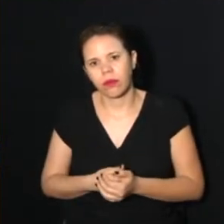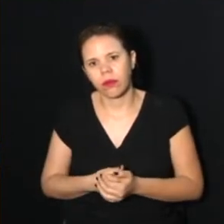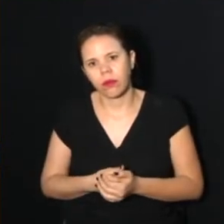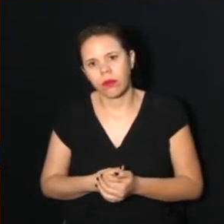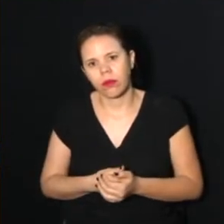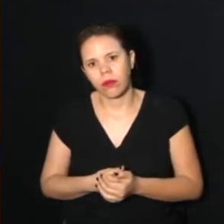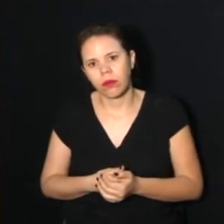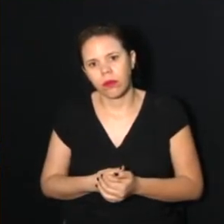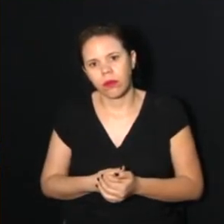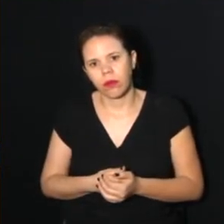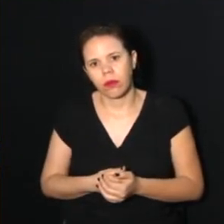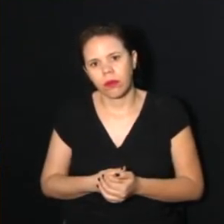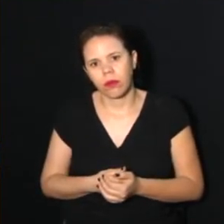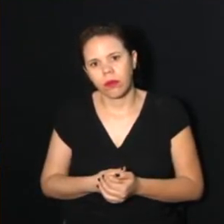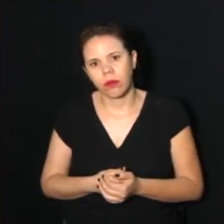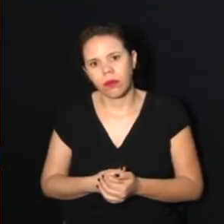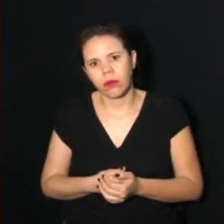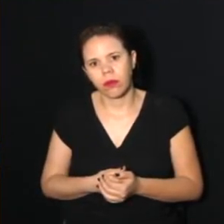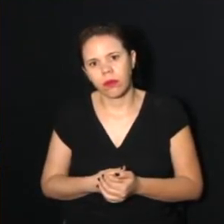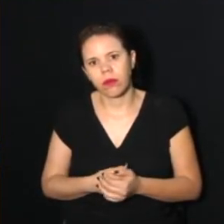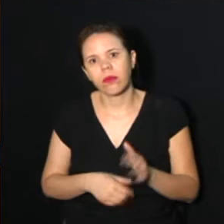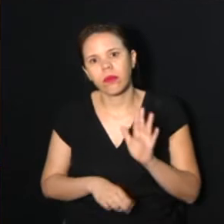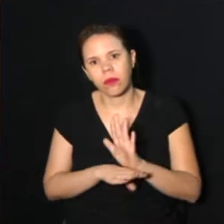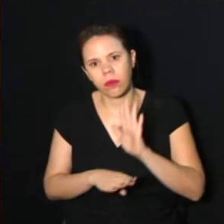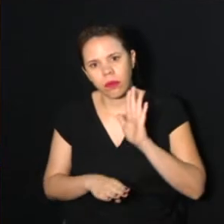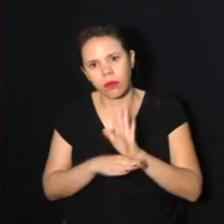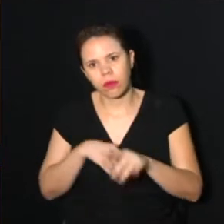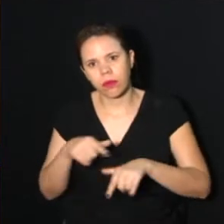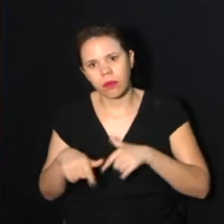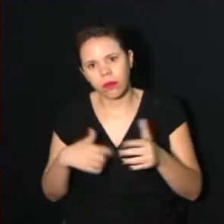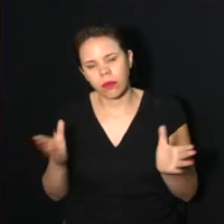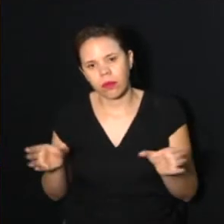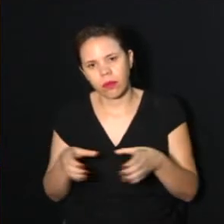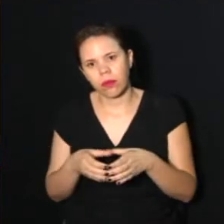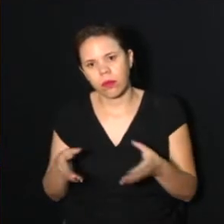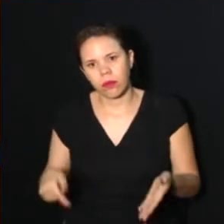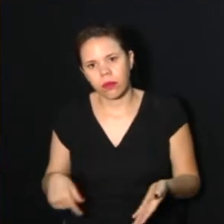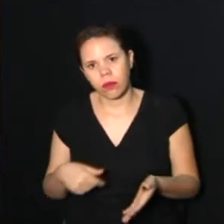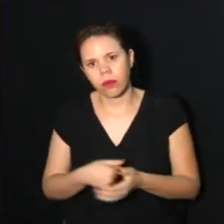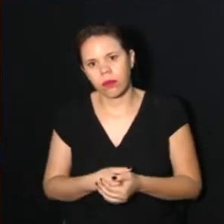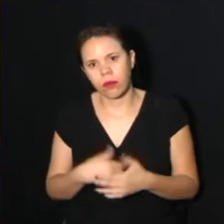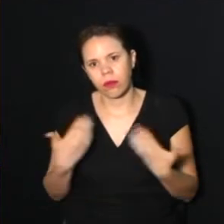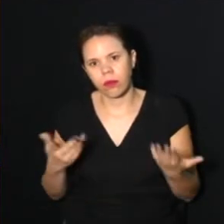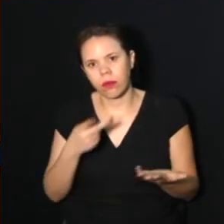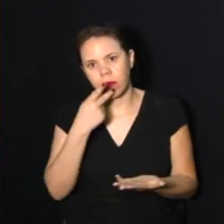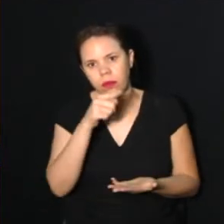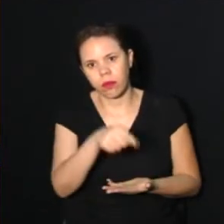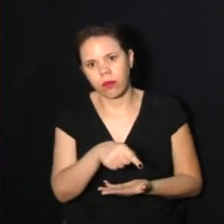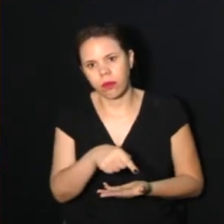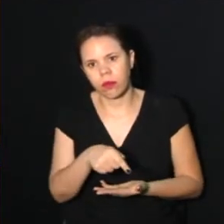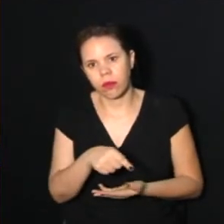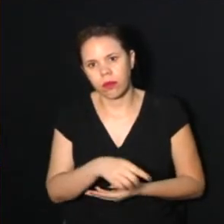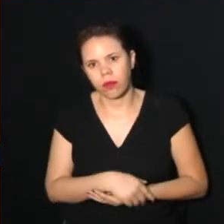discussão contributiva, que o senhor ajuda os trabalhos da comissão. Então, quando eu falei ao senhor que